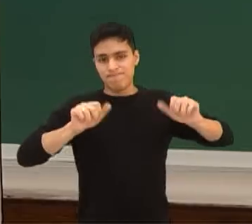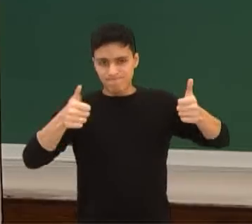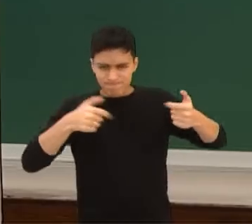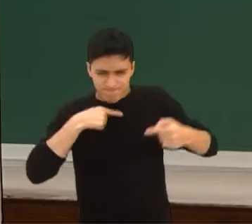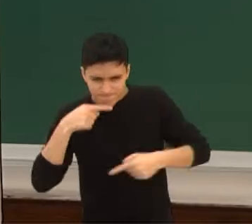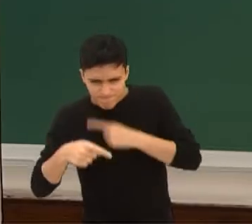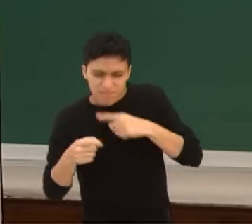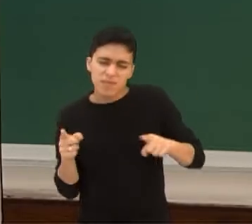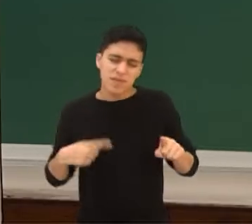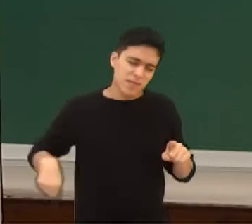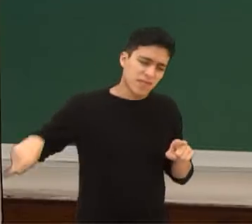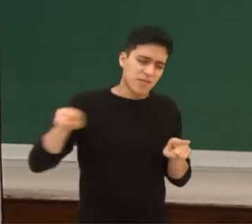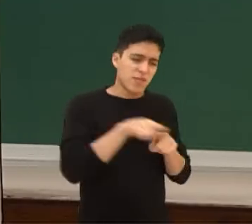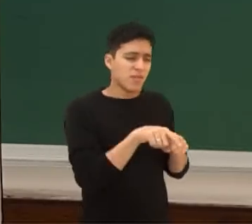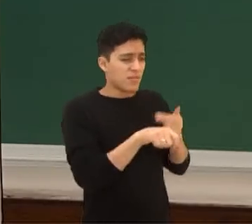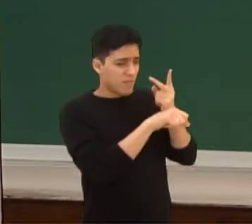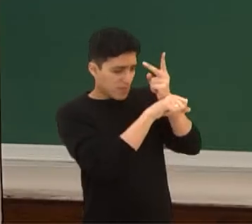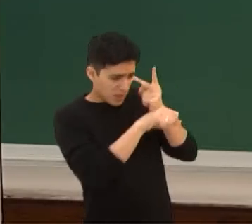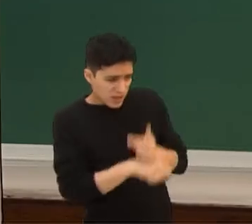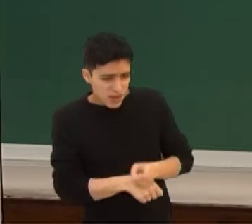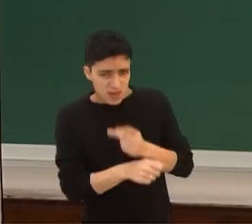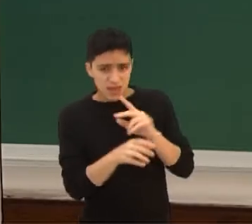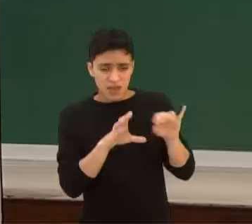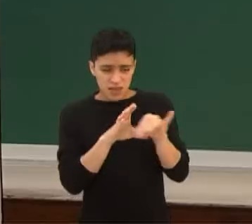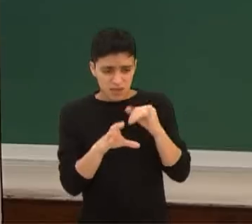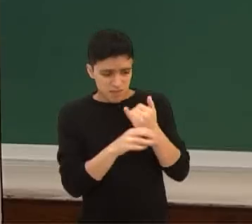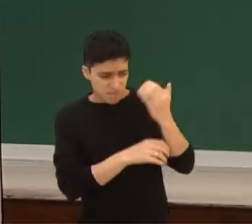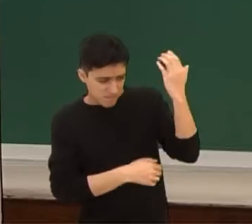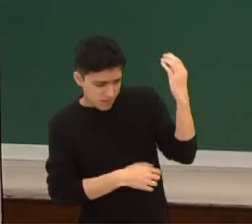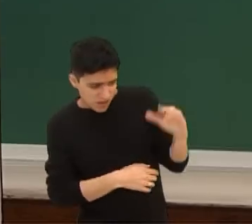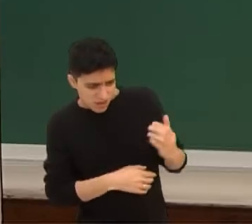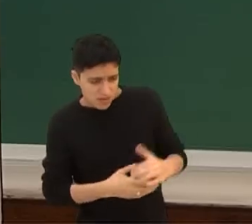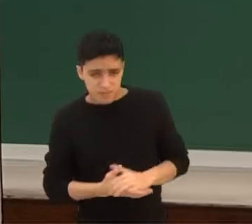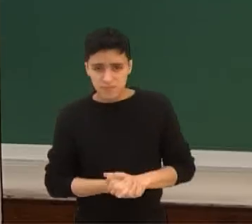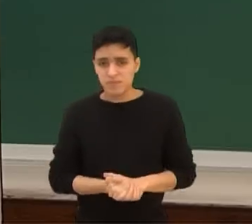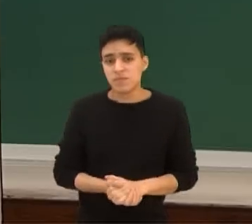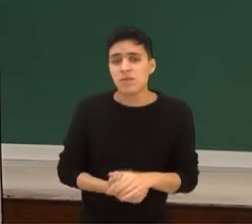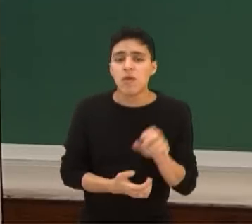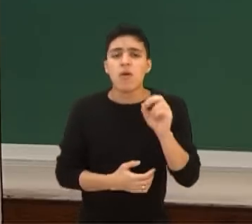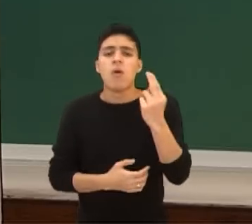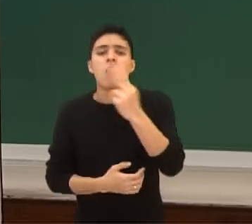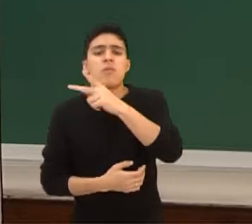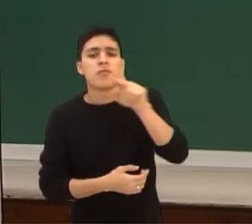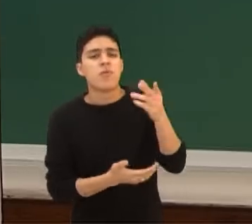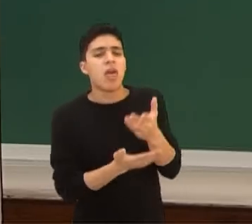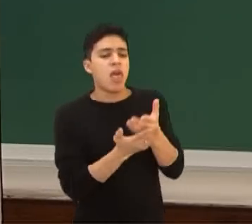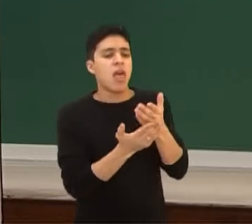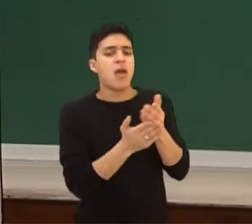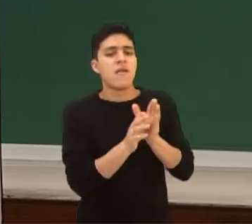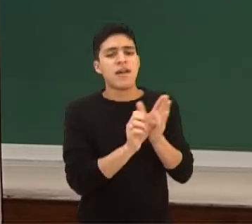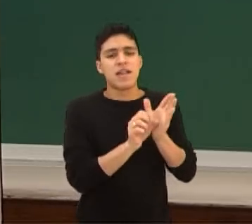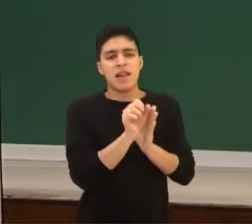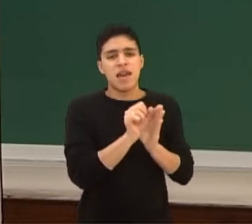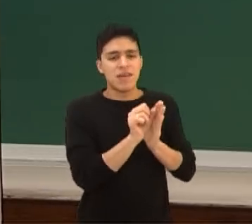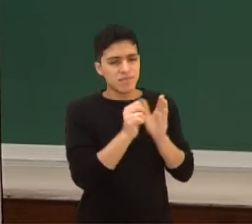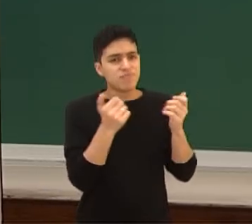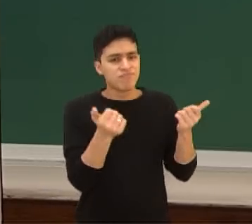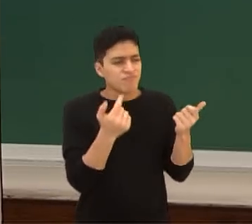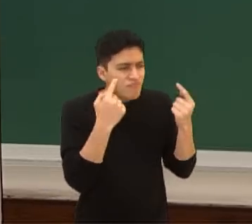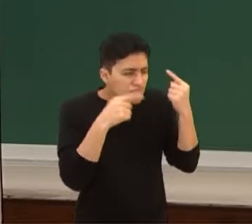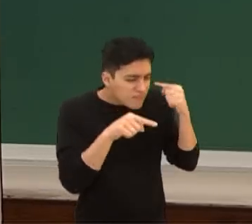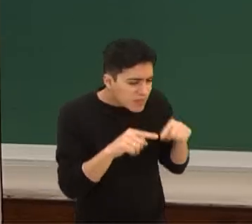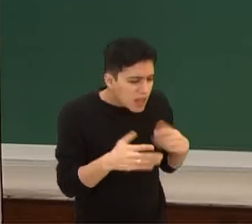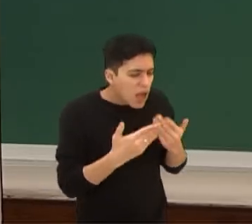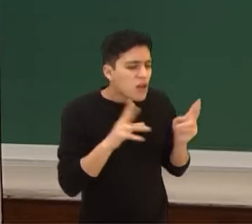Quer relembrar? Procura lá no histórico do YouTube ou no histórico das suas aulas no Google Classroom e acesse lá as aulas que tratam